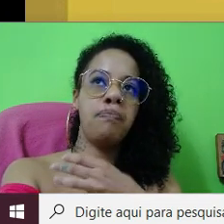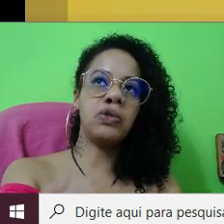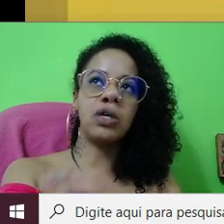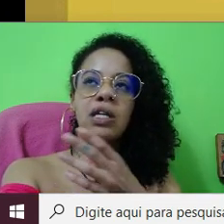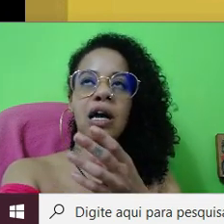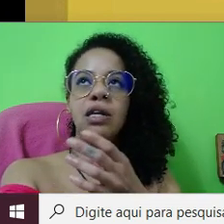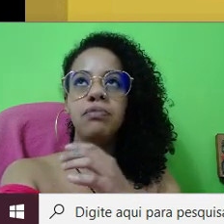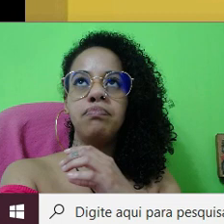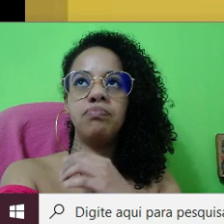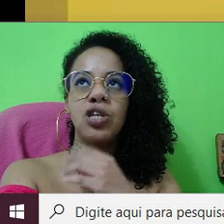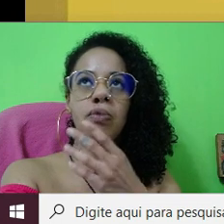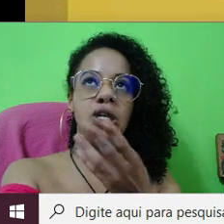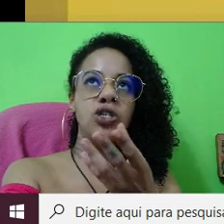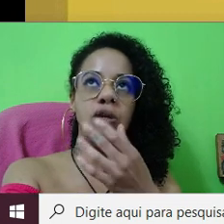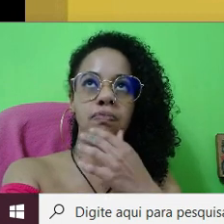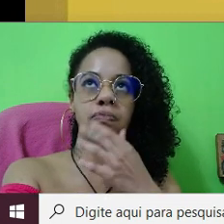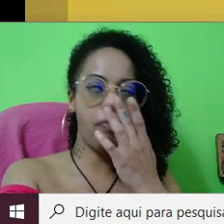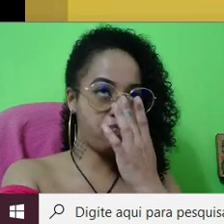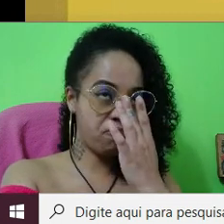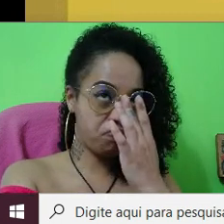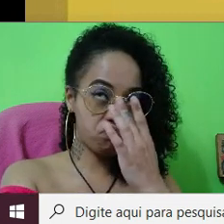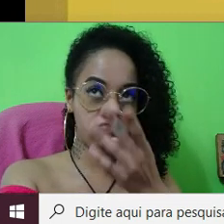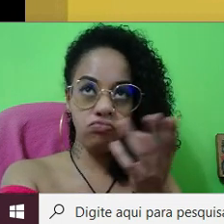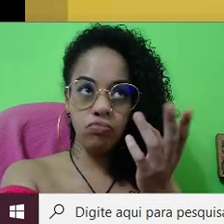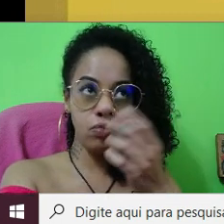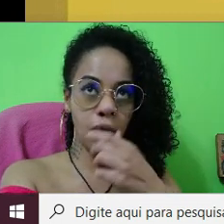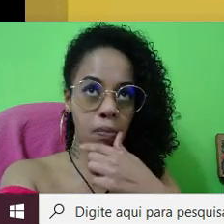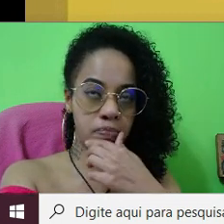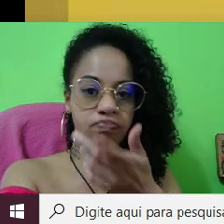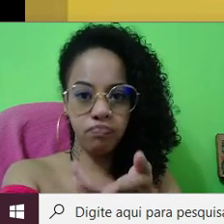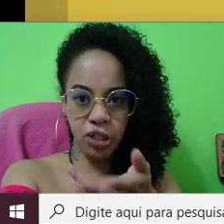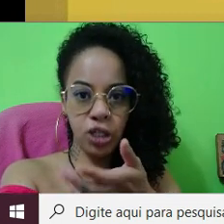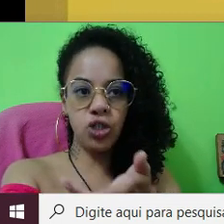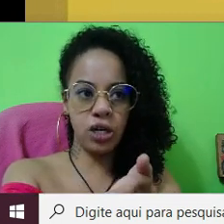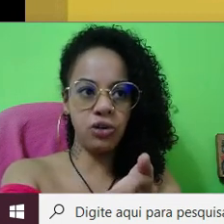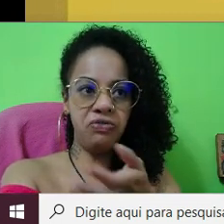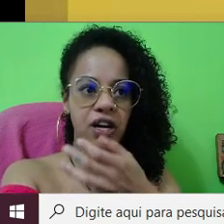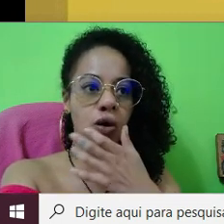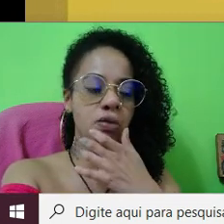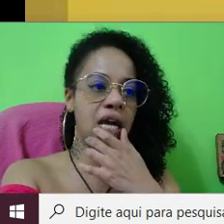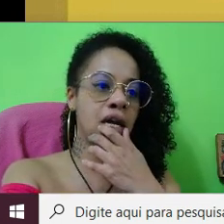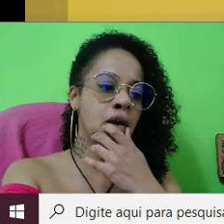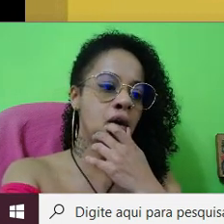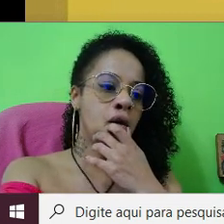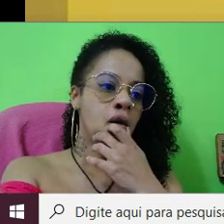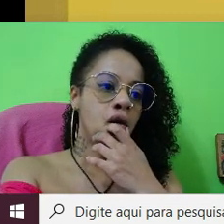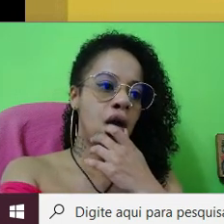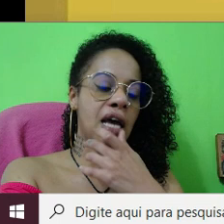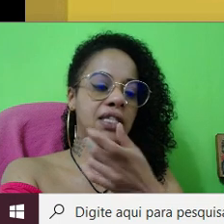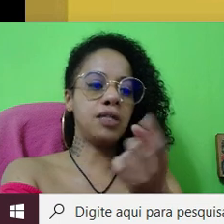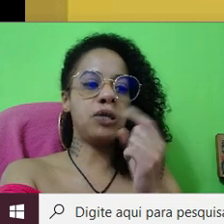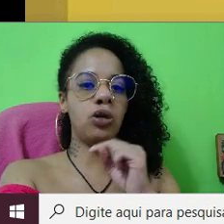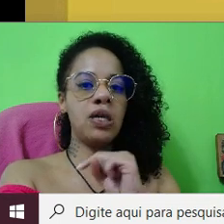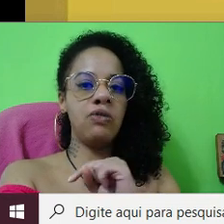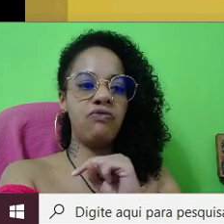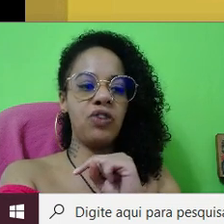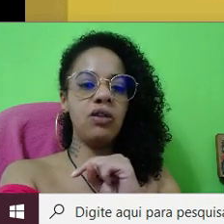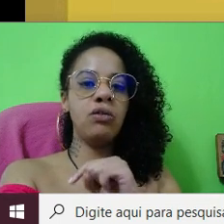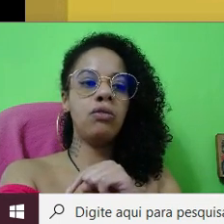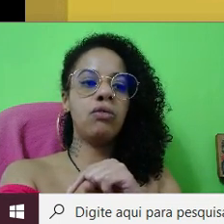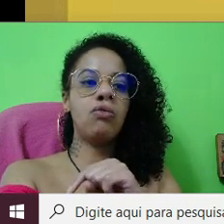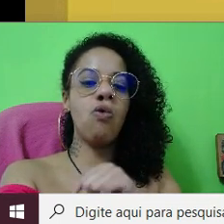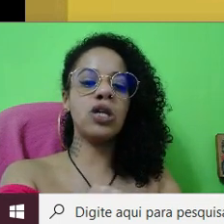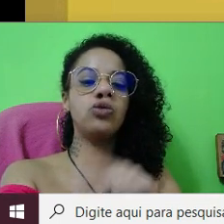a pessoa que tá ali geralmente pedindo dinheiro no farol né Essas pessoas